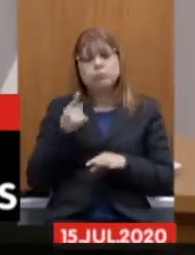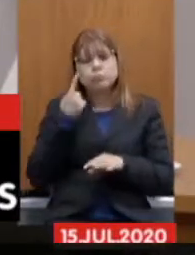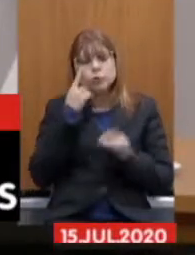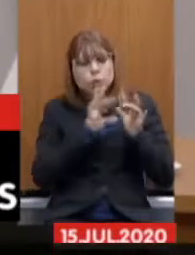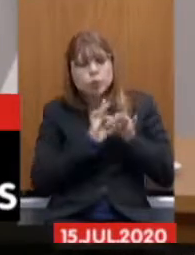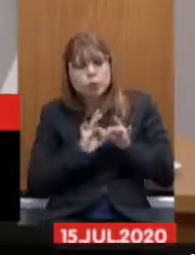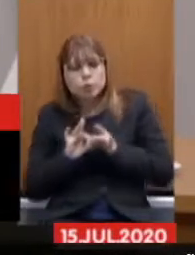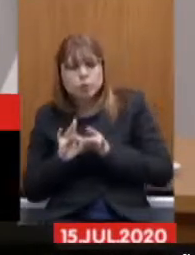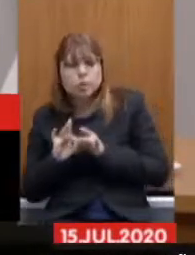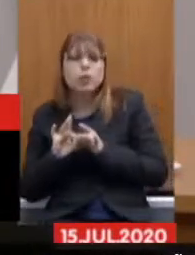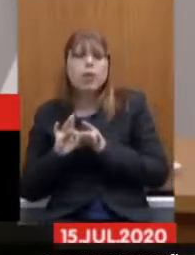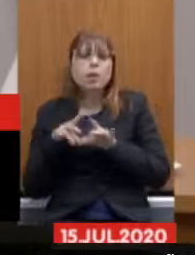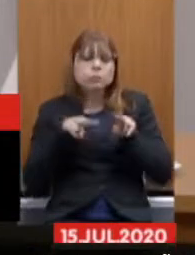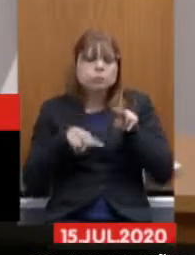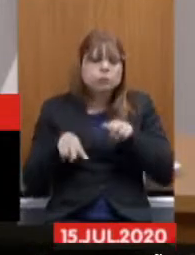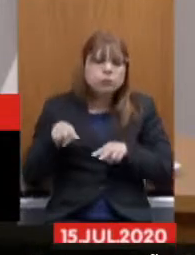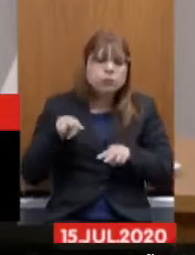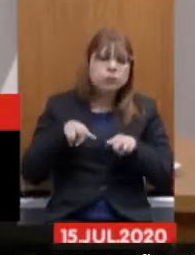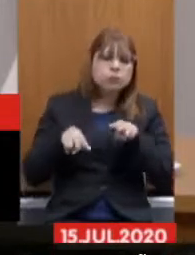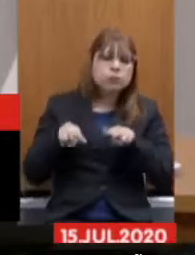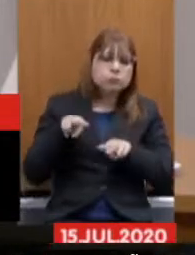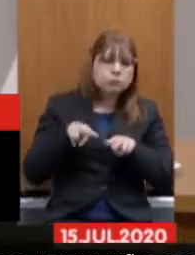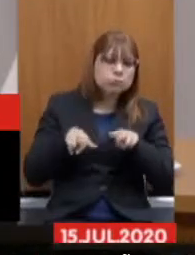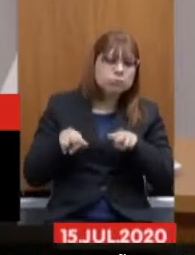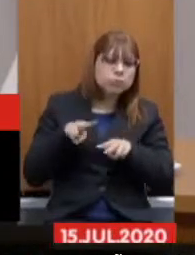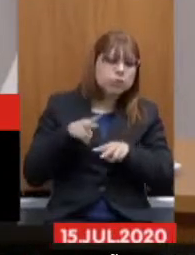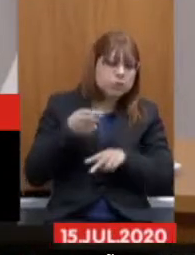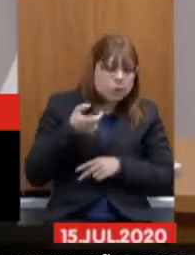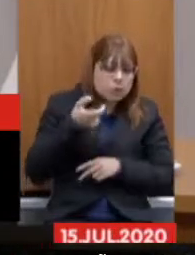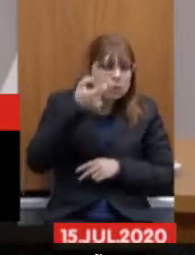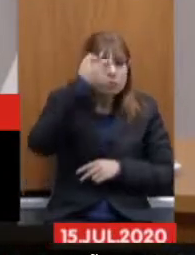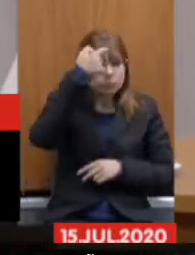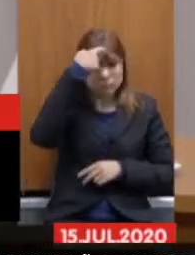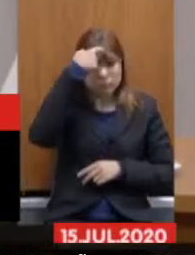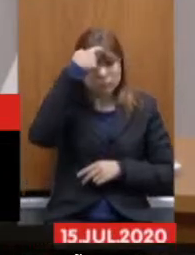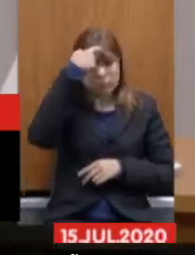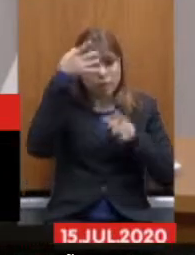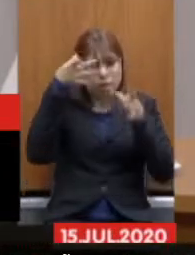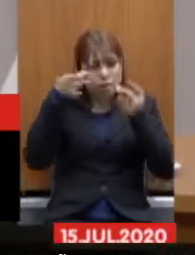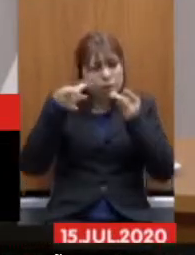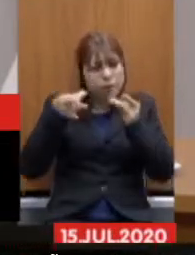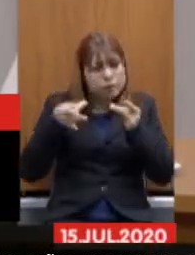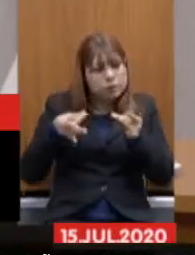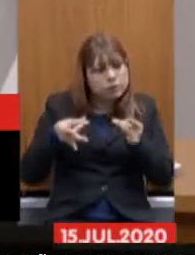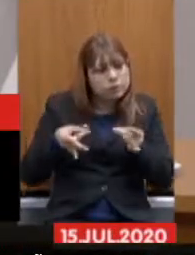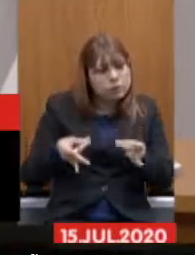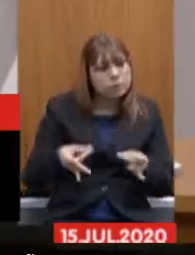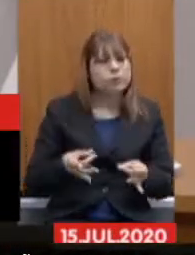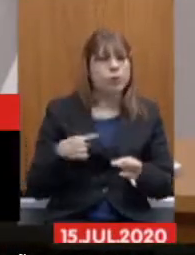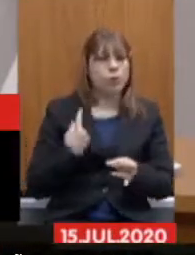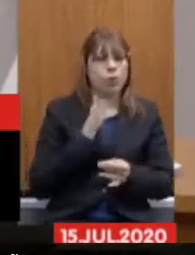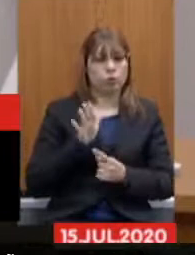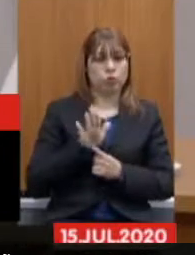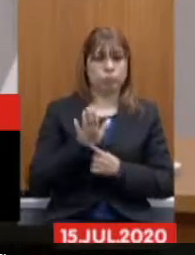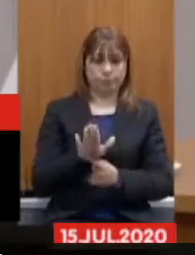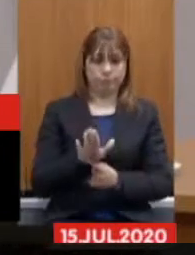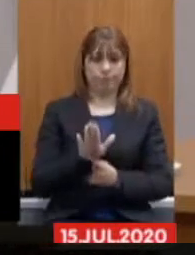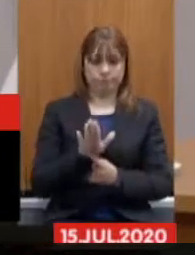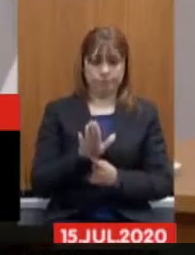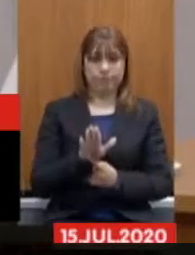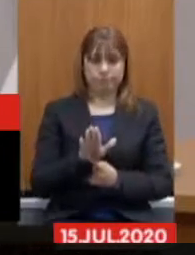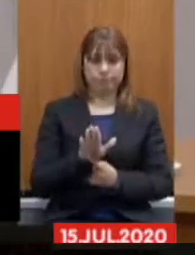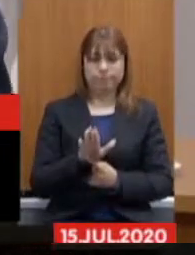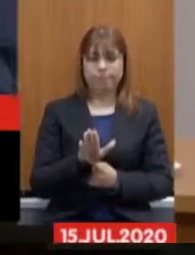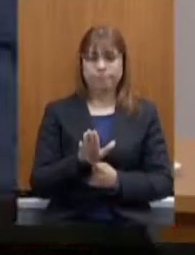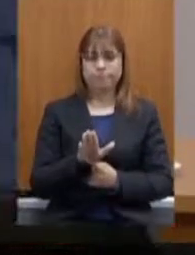e analisar com per consciência todas as questões que forem aqui trazidas por